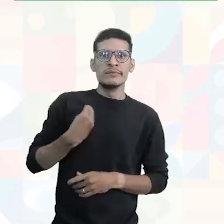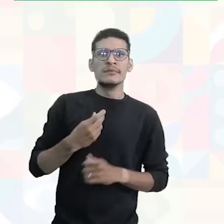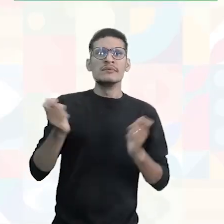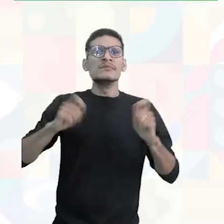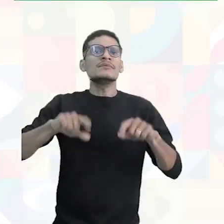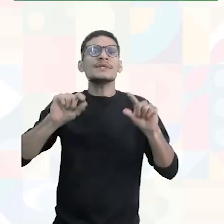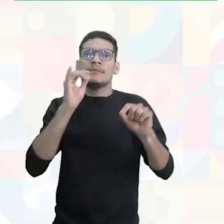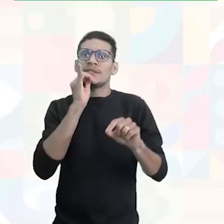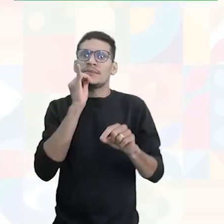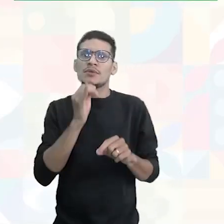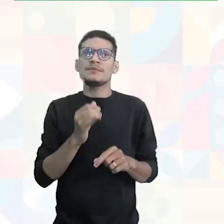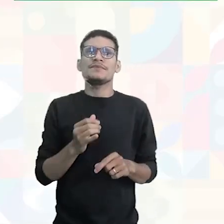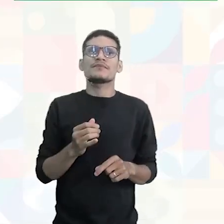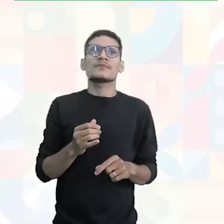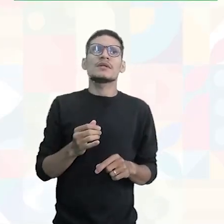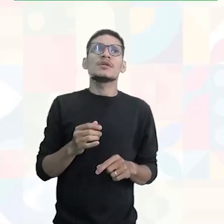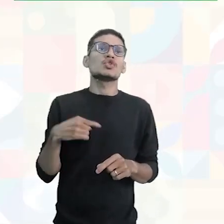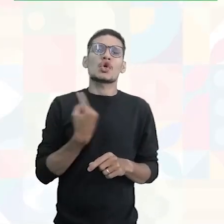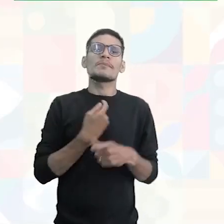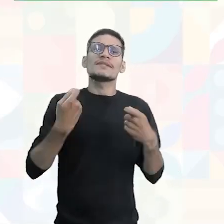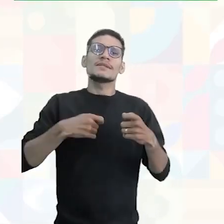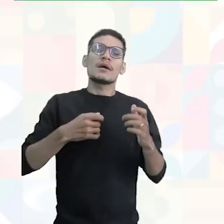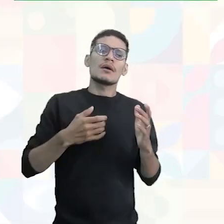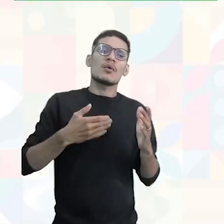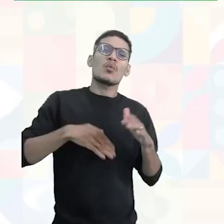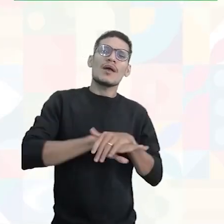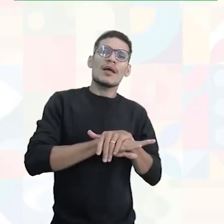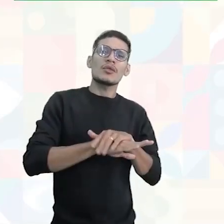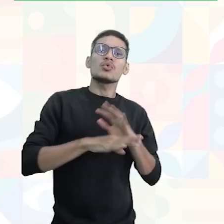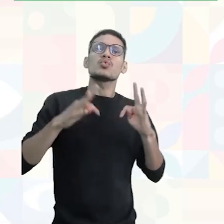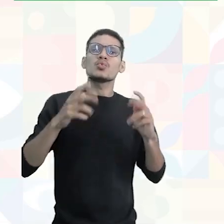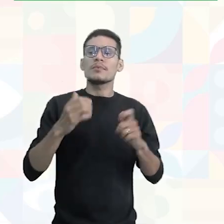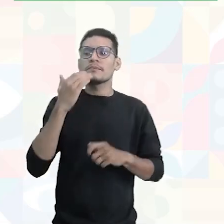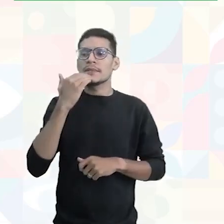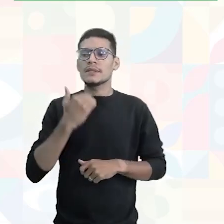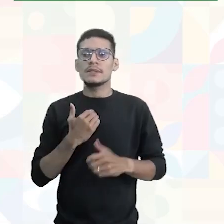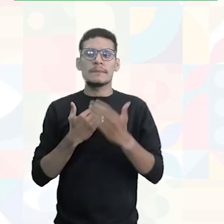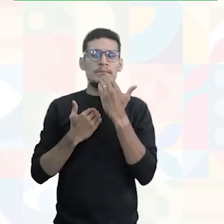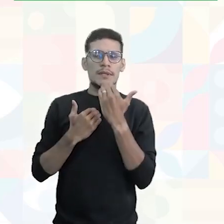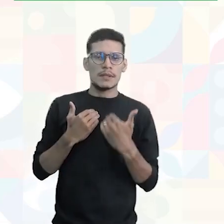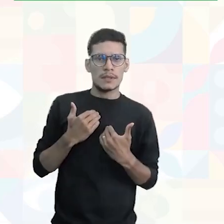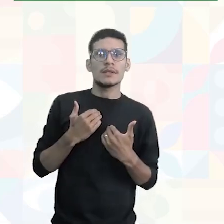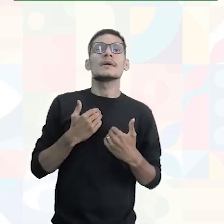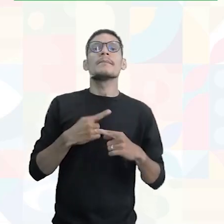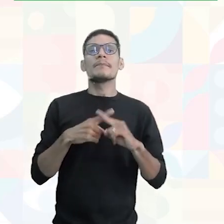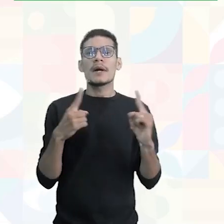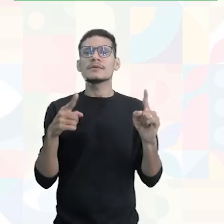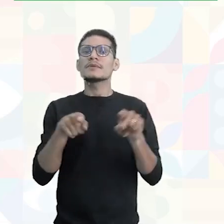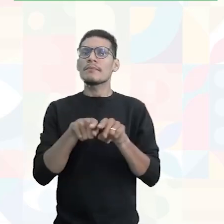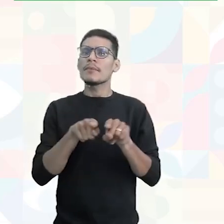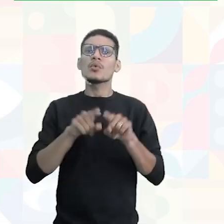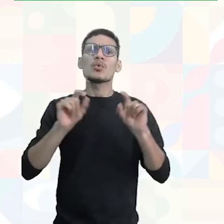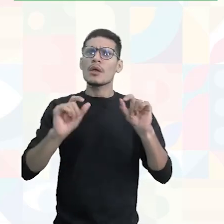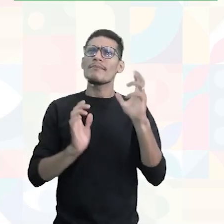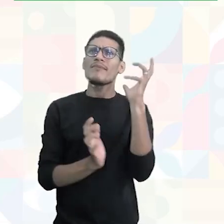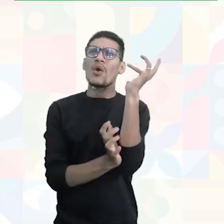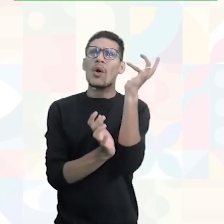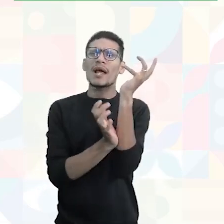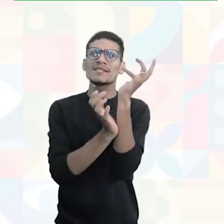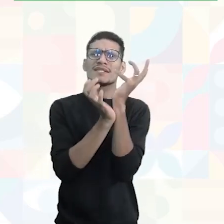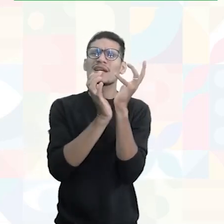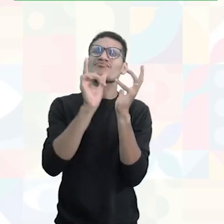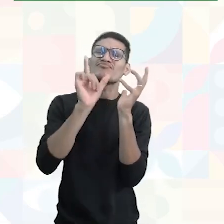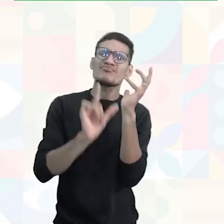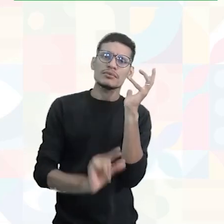gente documente tudo aquilo que está sendo solicitado para a gente, mas também ele facilita aspectos burocráticos, como por